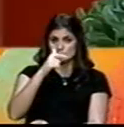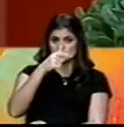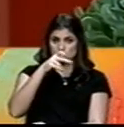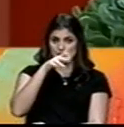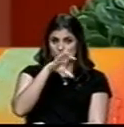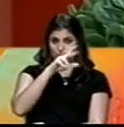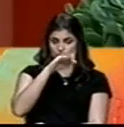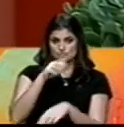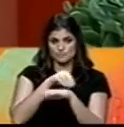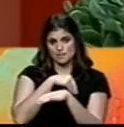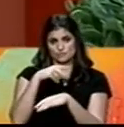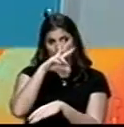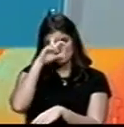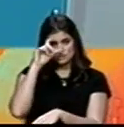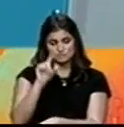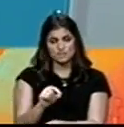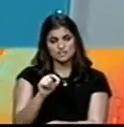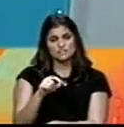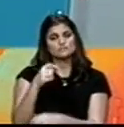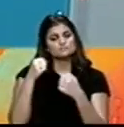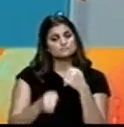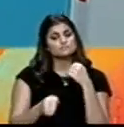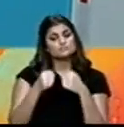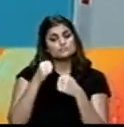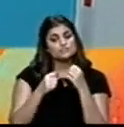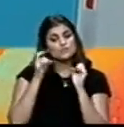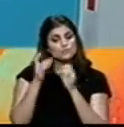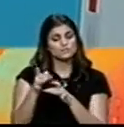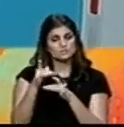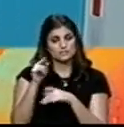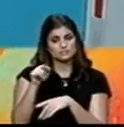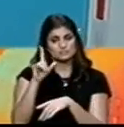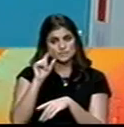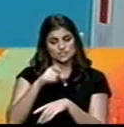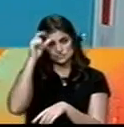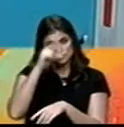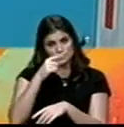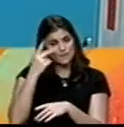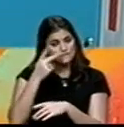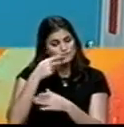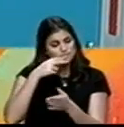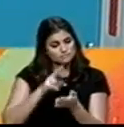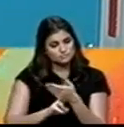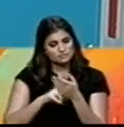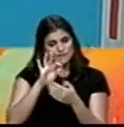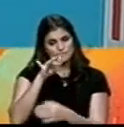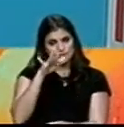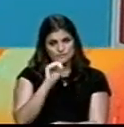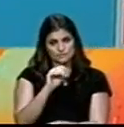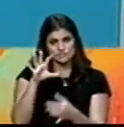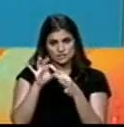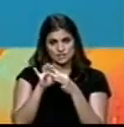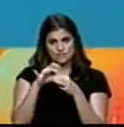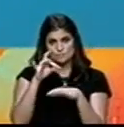certos médicos gregos terem protestado contra elas. E por boas razões. Segundo a lenda e a vida real, as favas e o seu pólen estavam associados a